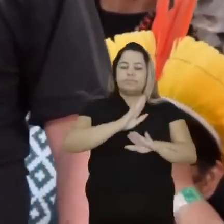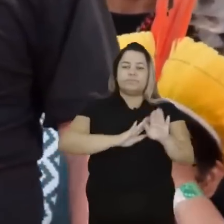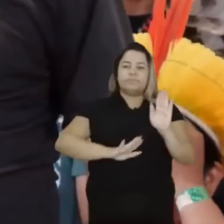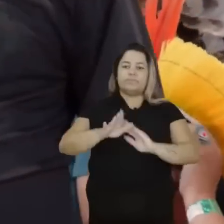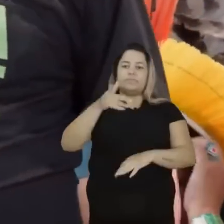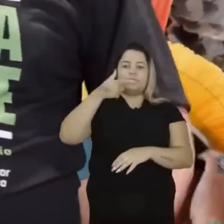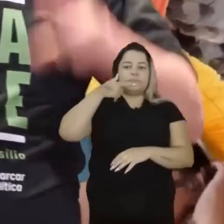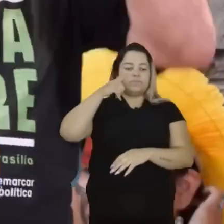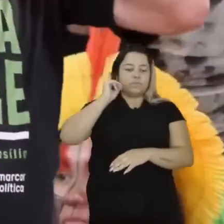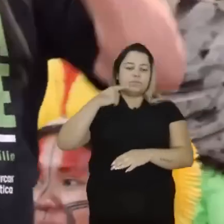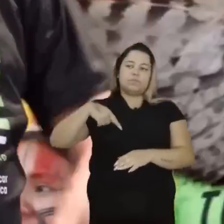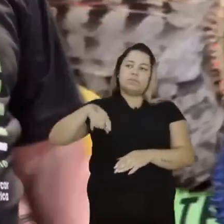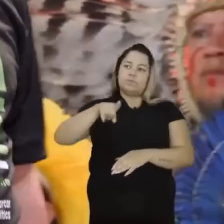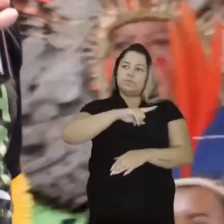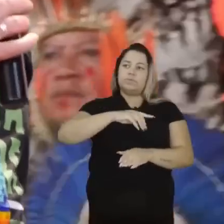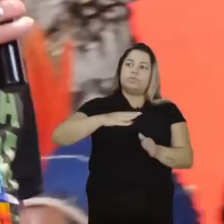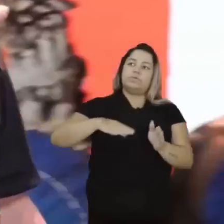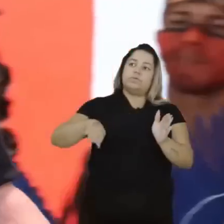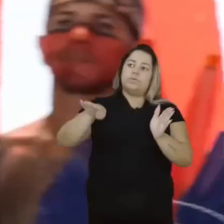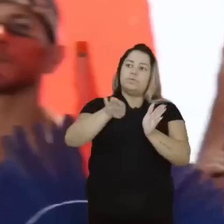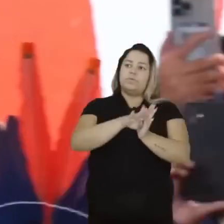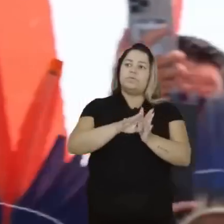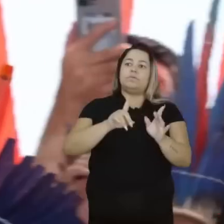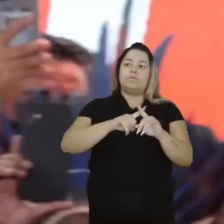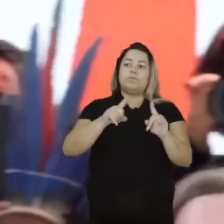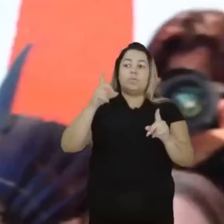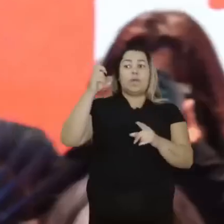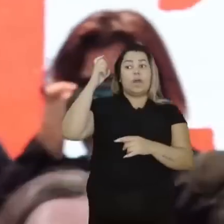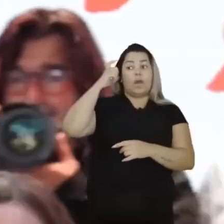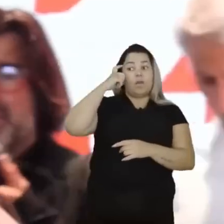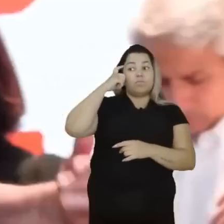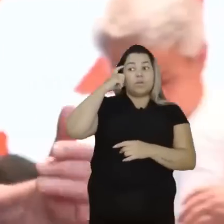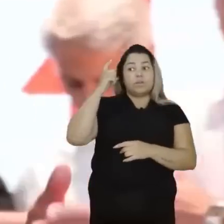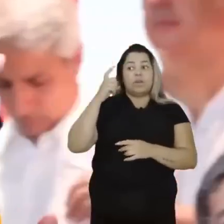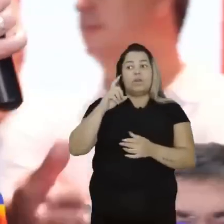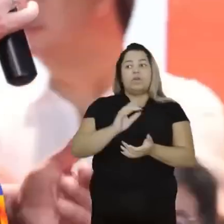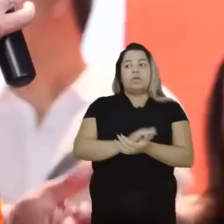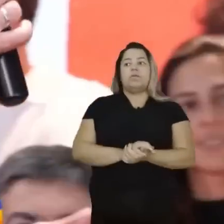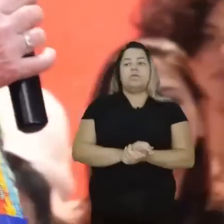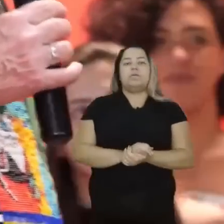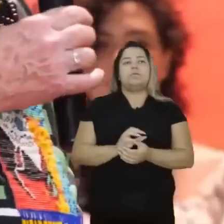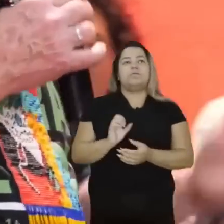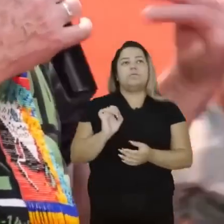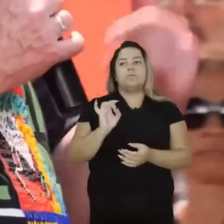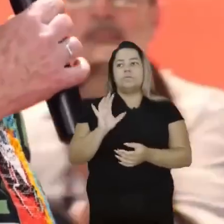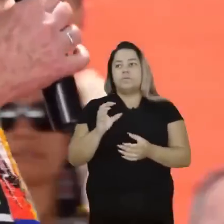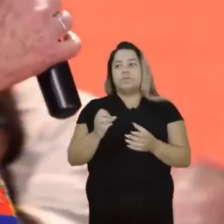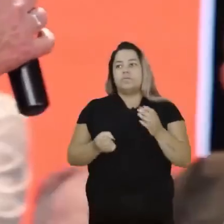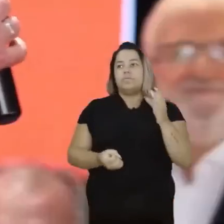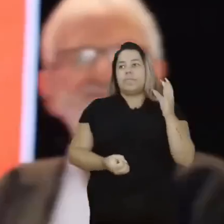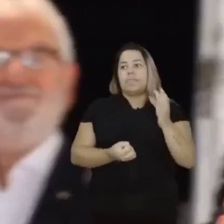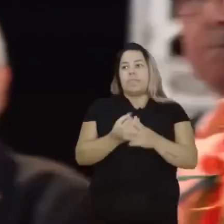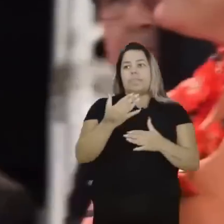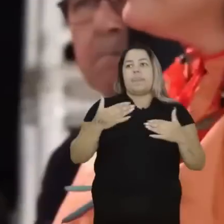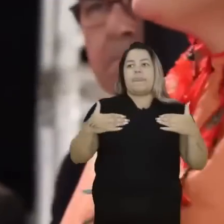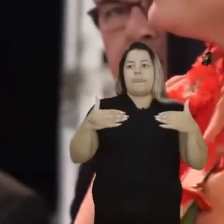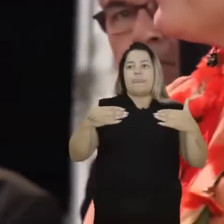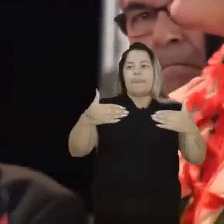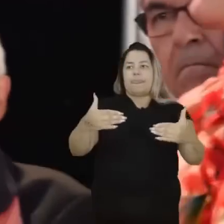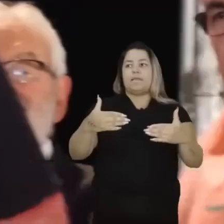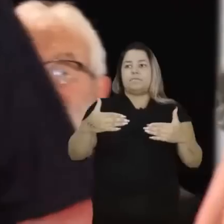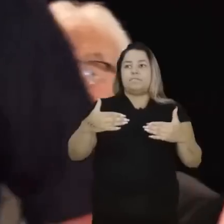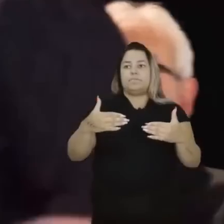aqui. E agora vocês me deram uma ideia. Olha, se a gente criou o Ministério da Igualdade